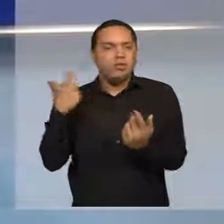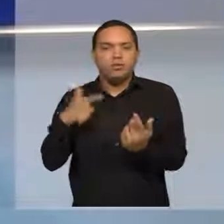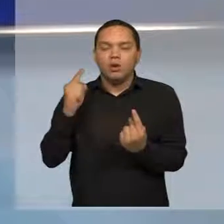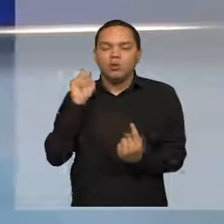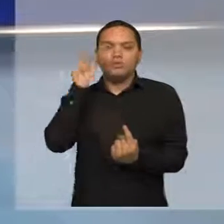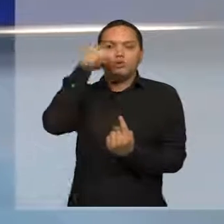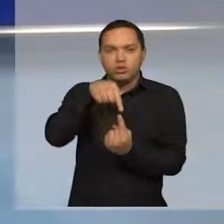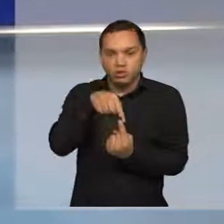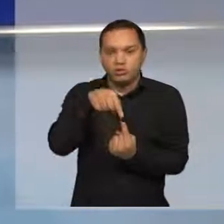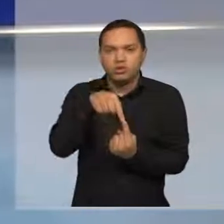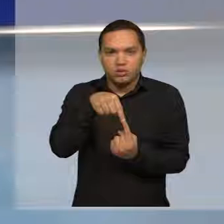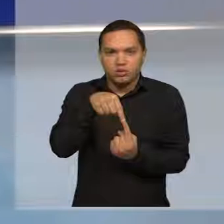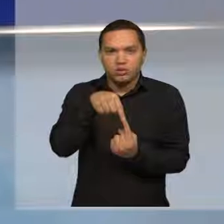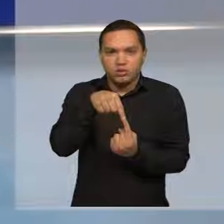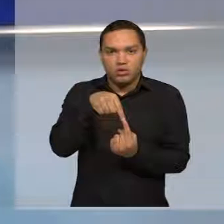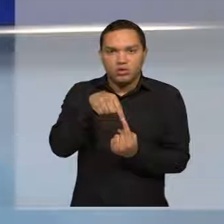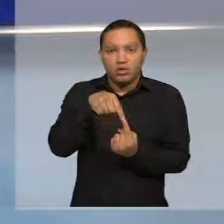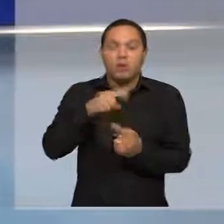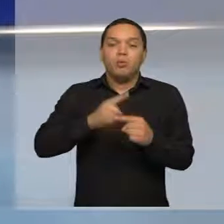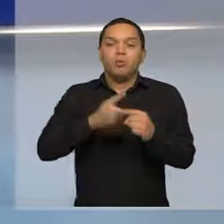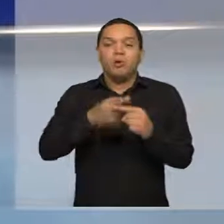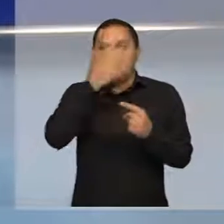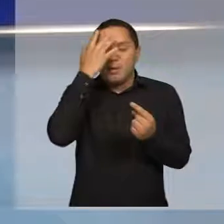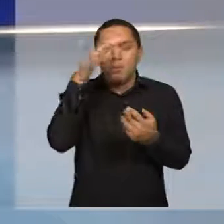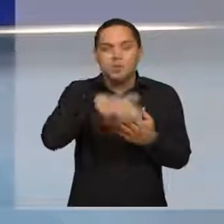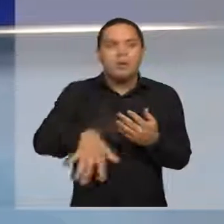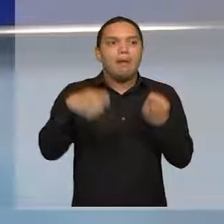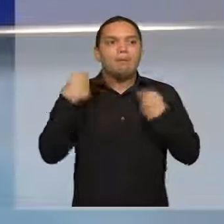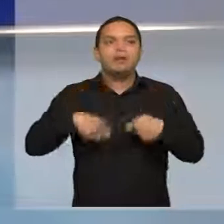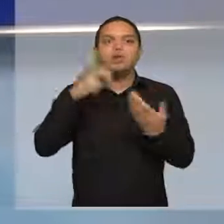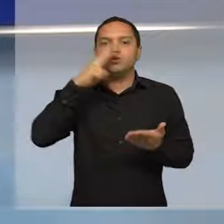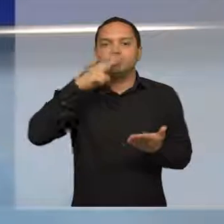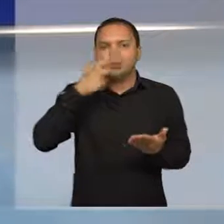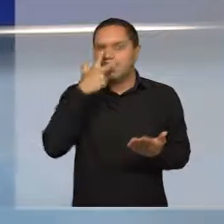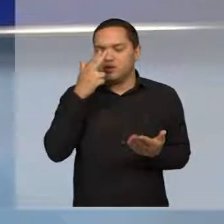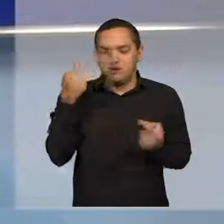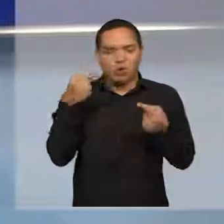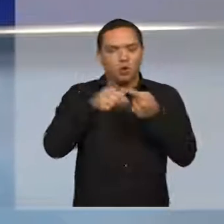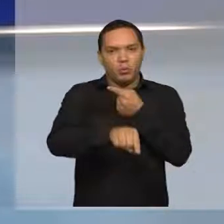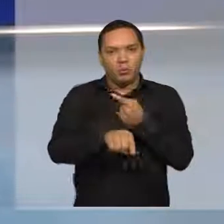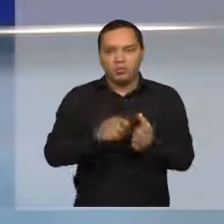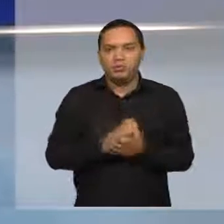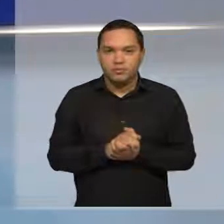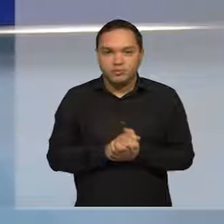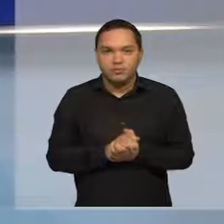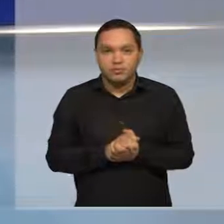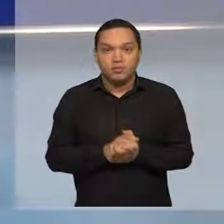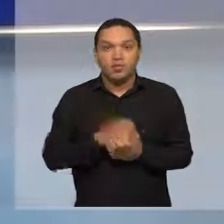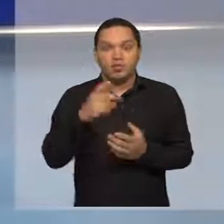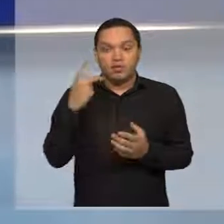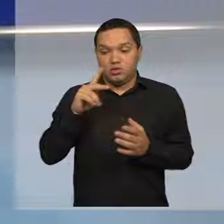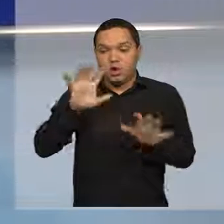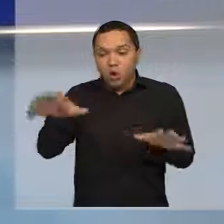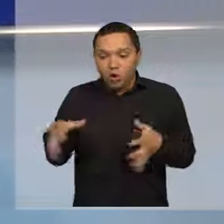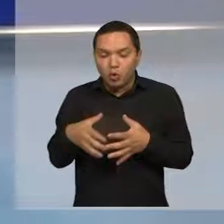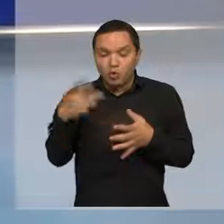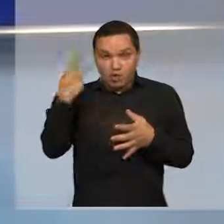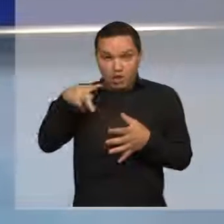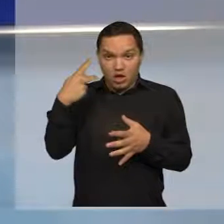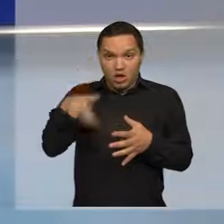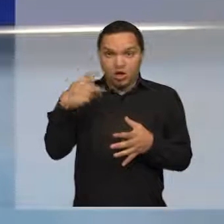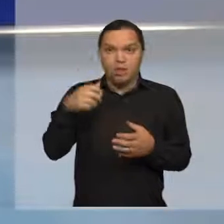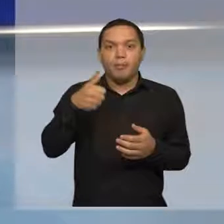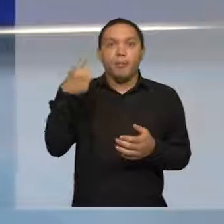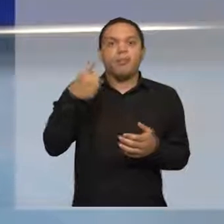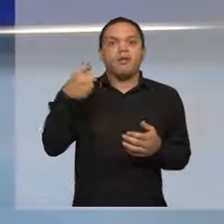burocráticas, sem nenhuma objetividade daquilo que é a grande expectativa da nação brasileira. Também com sua comitiva,